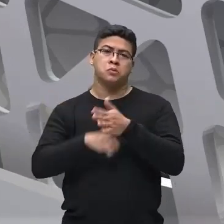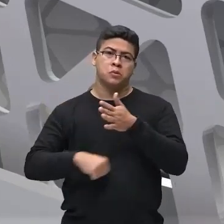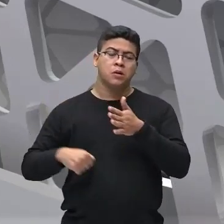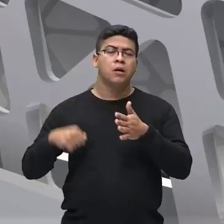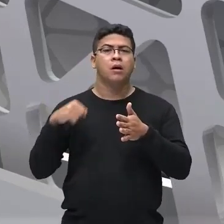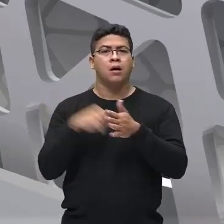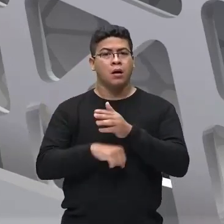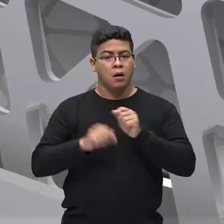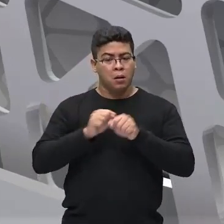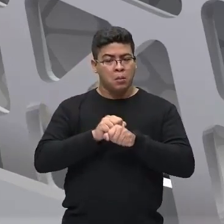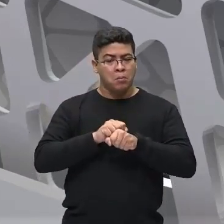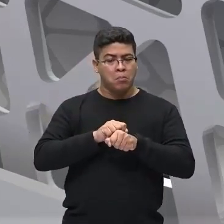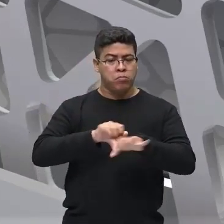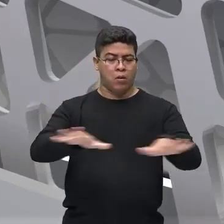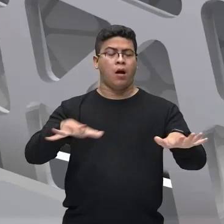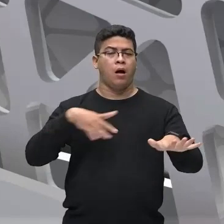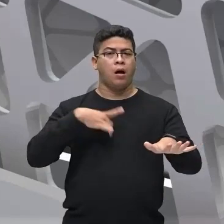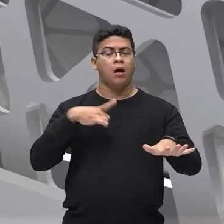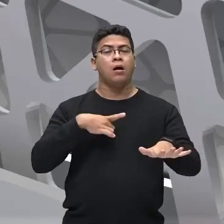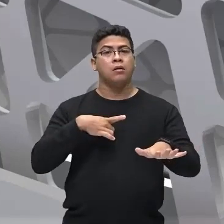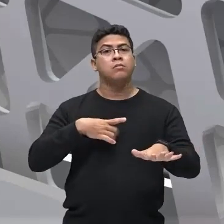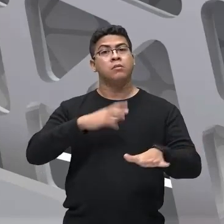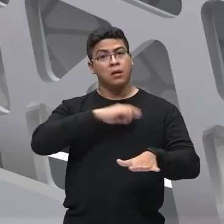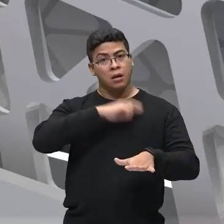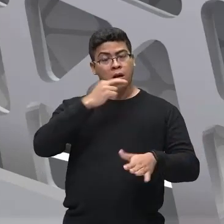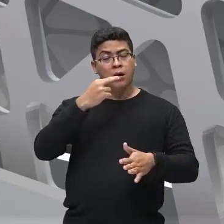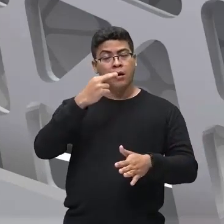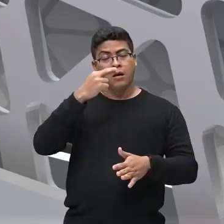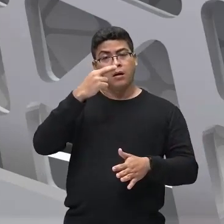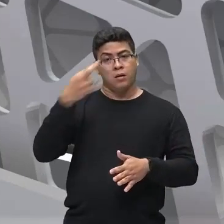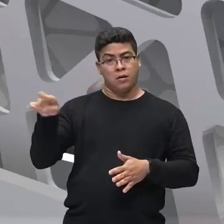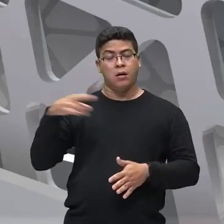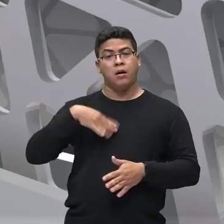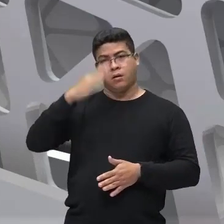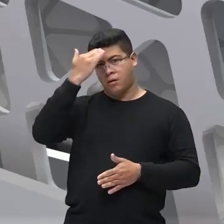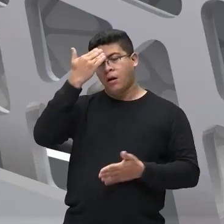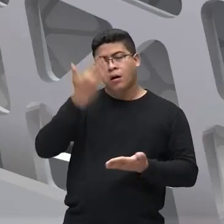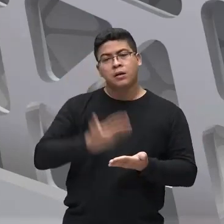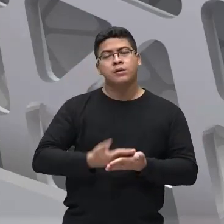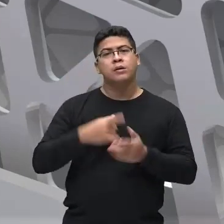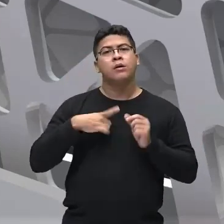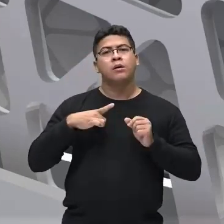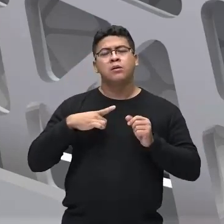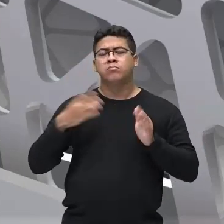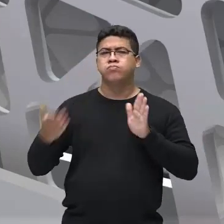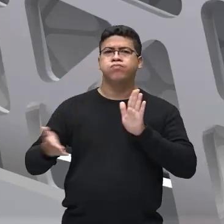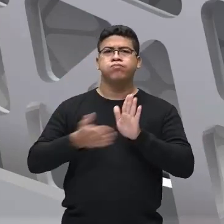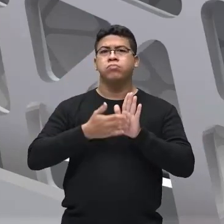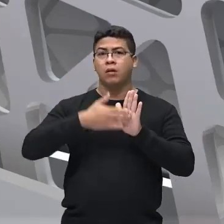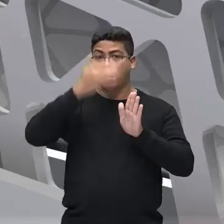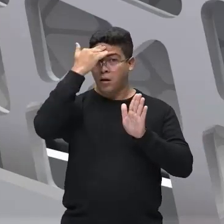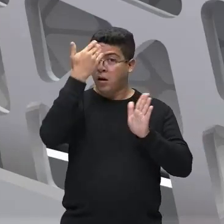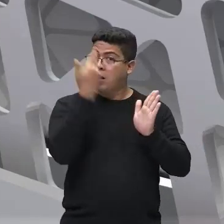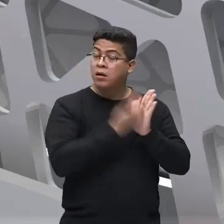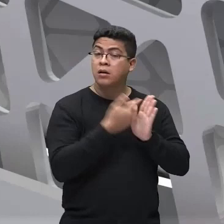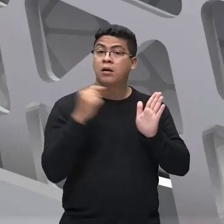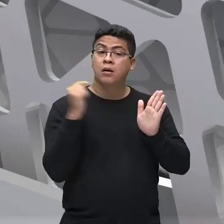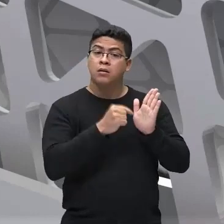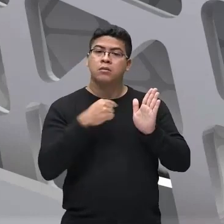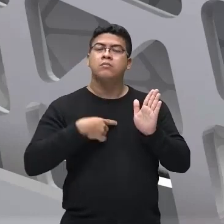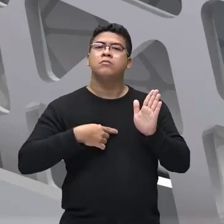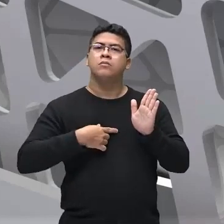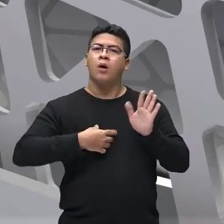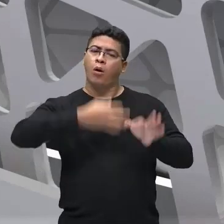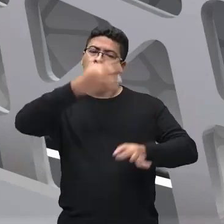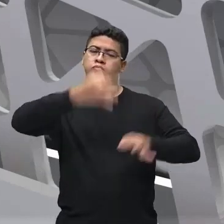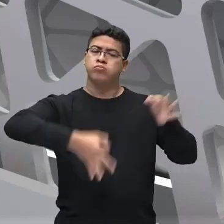tradição religiosa, eles acreditam piamente que a justiça pode se fazer no planeta.